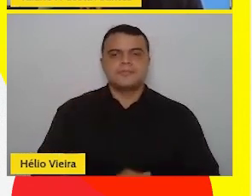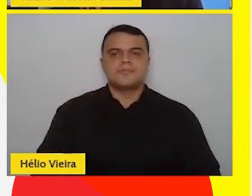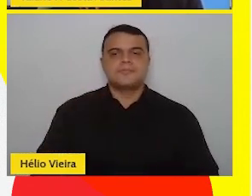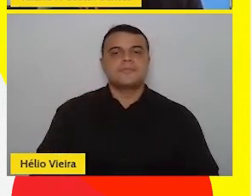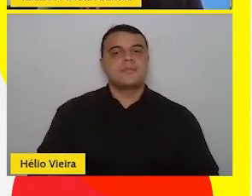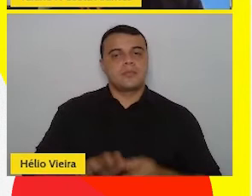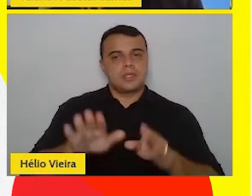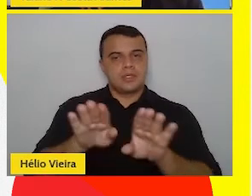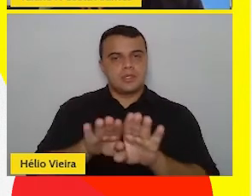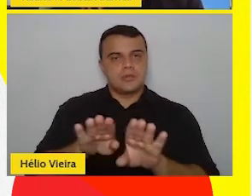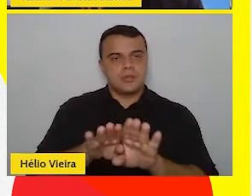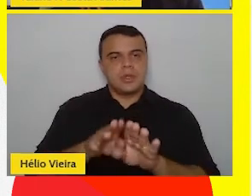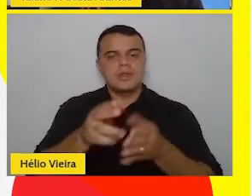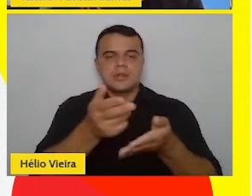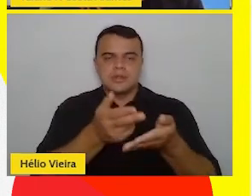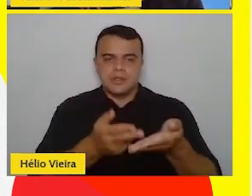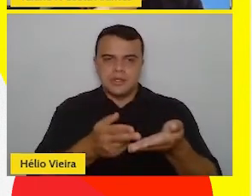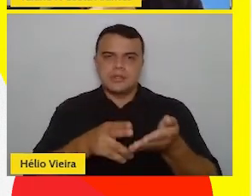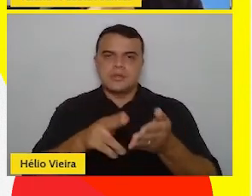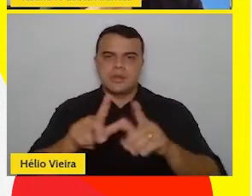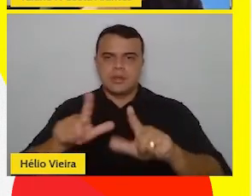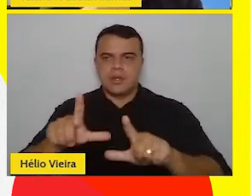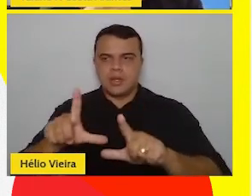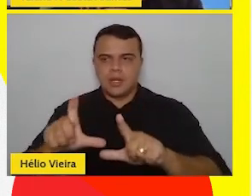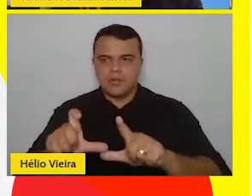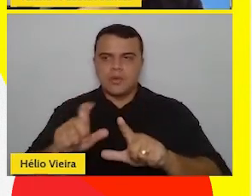como no desenho também, para